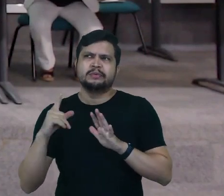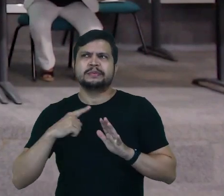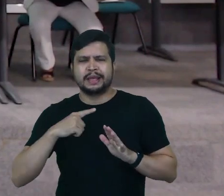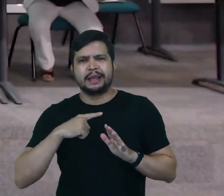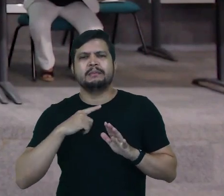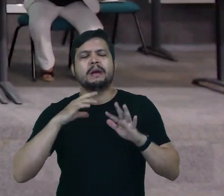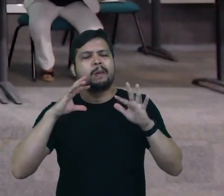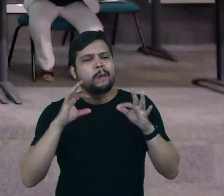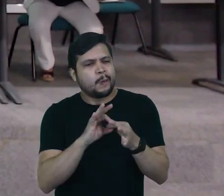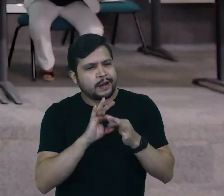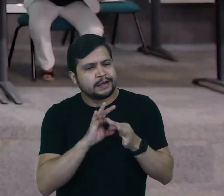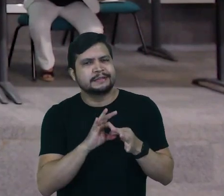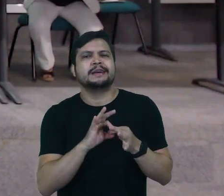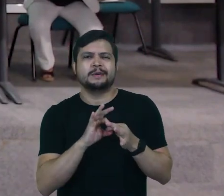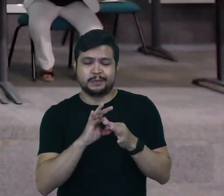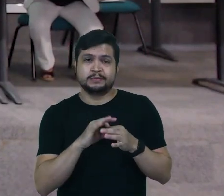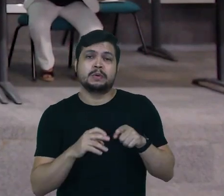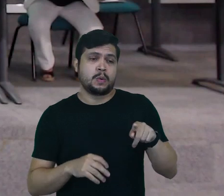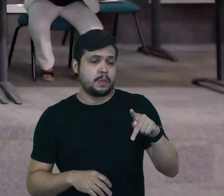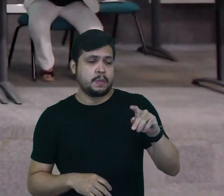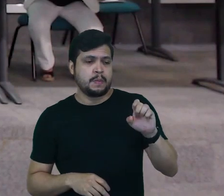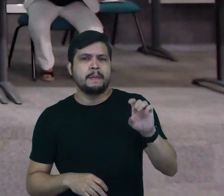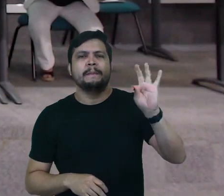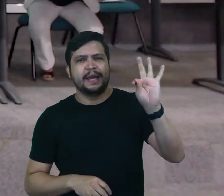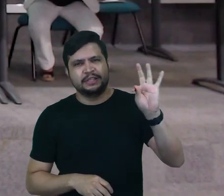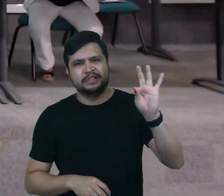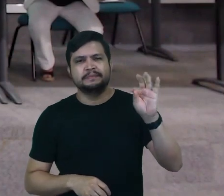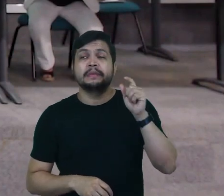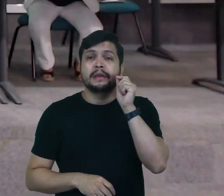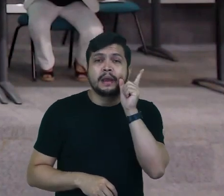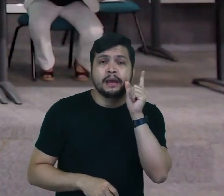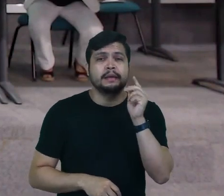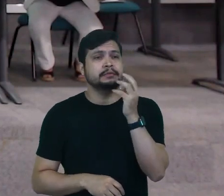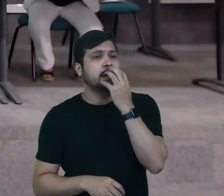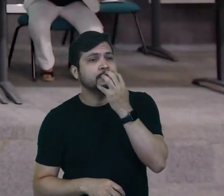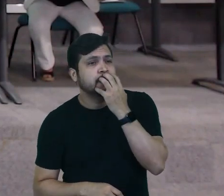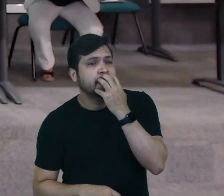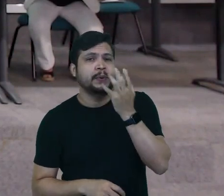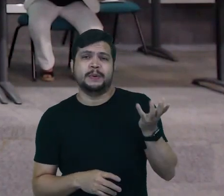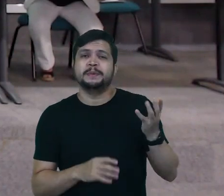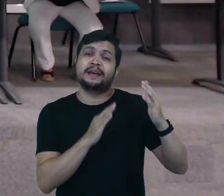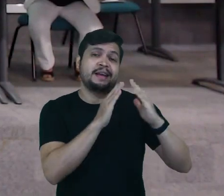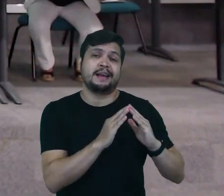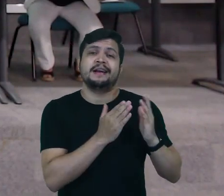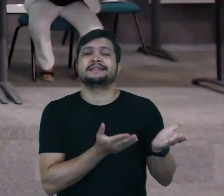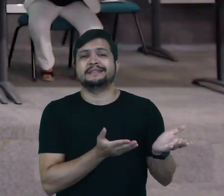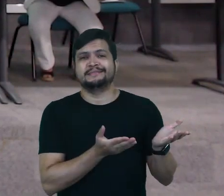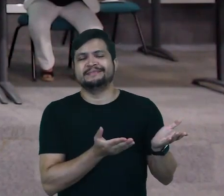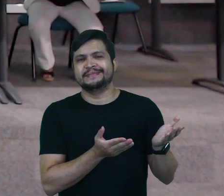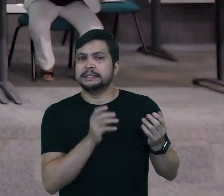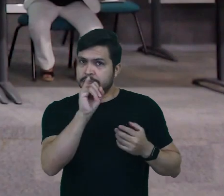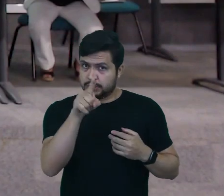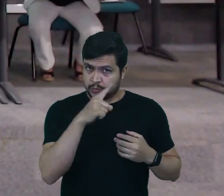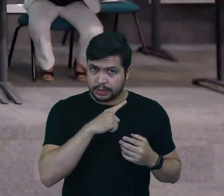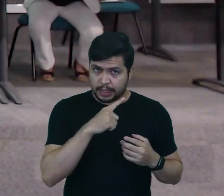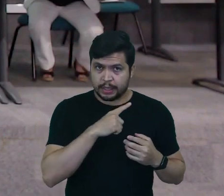assim, eu acho que tem uma conexão muito forte dessa questão dos pets com essa coisa. A partir do momento que você tem, sei lá, um